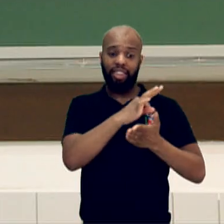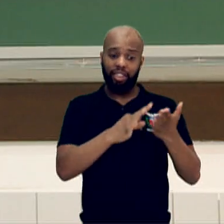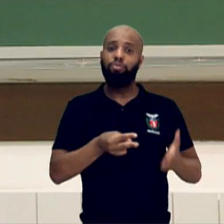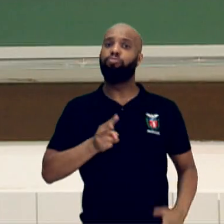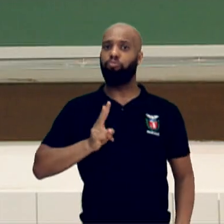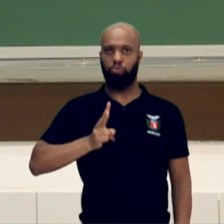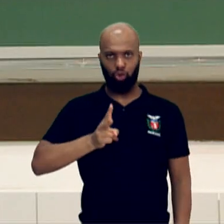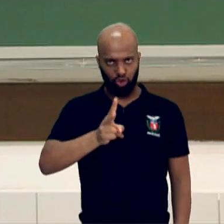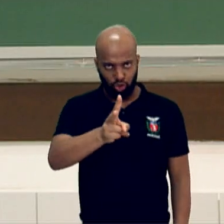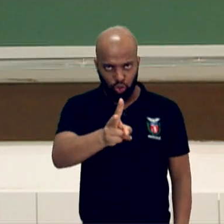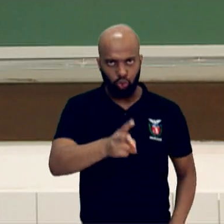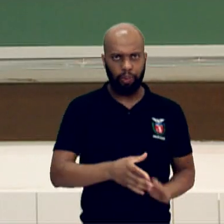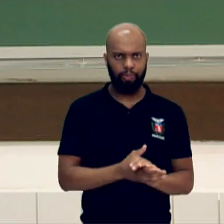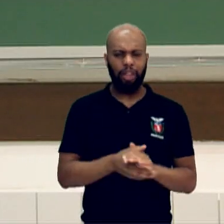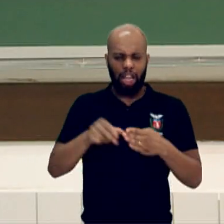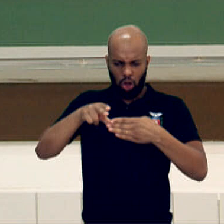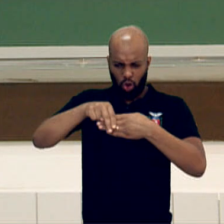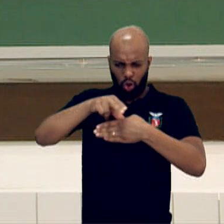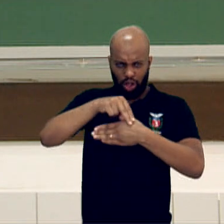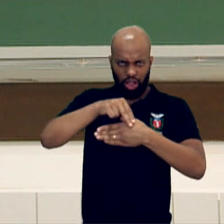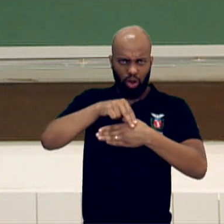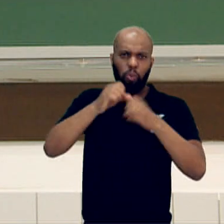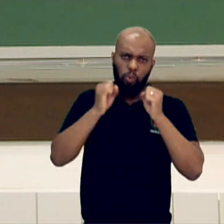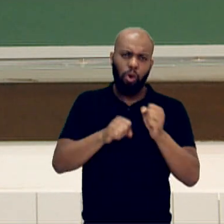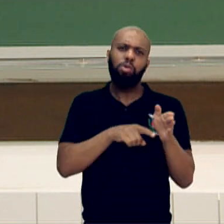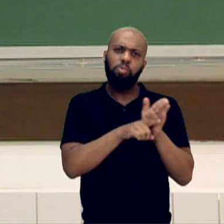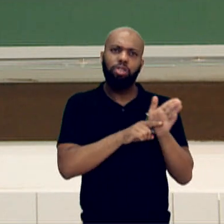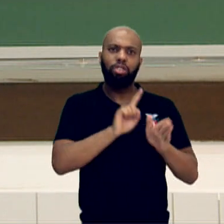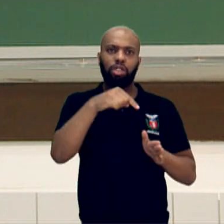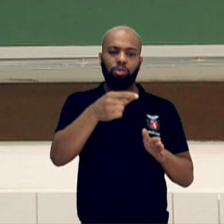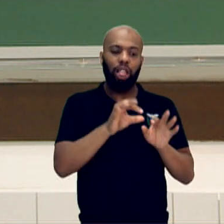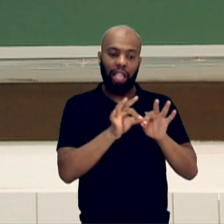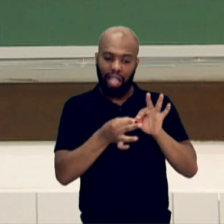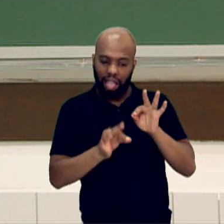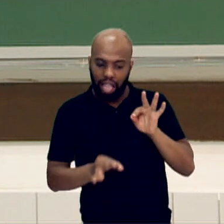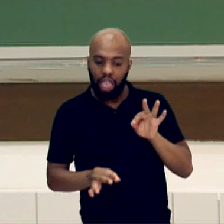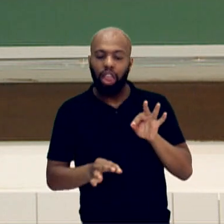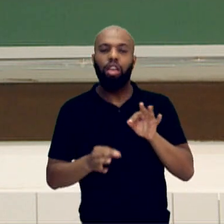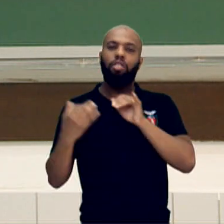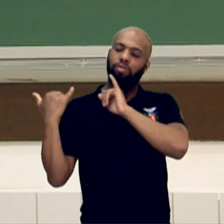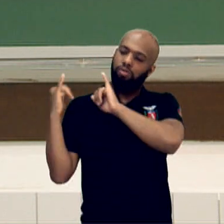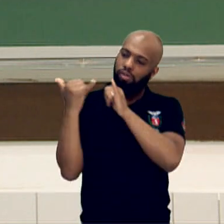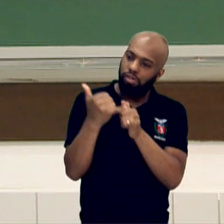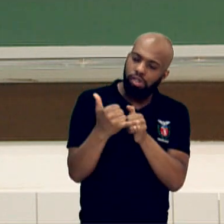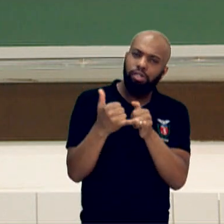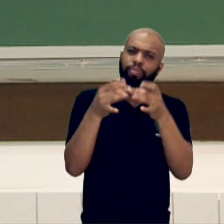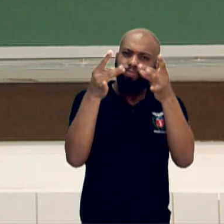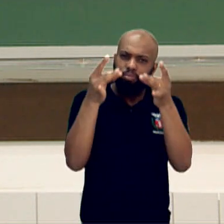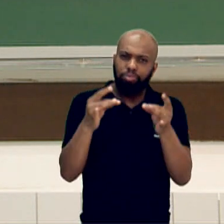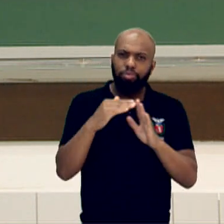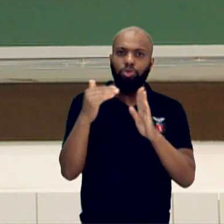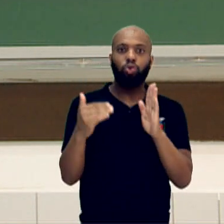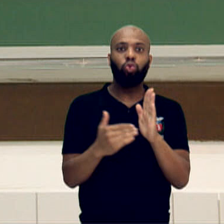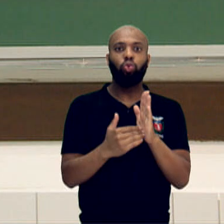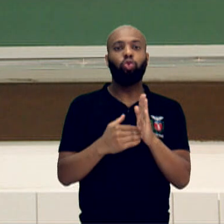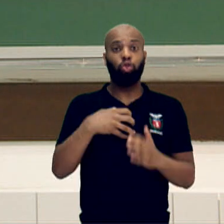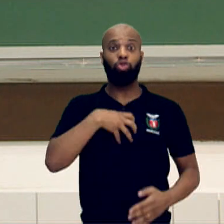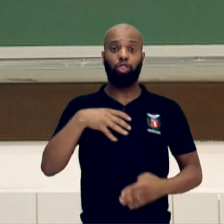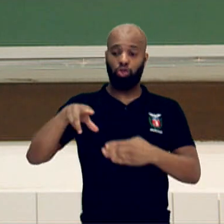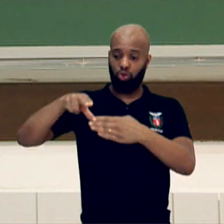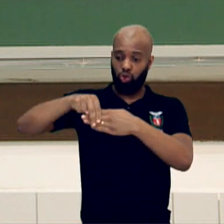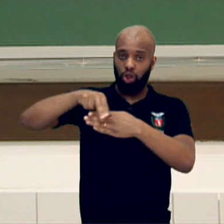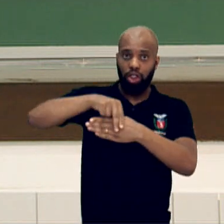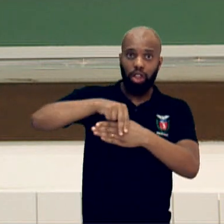cordel, vocês podem pesquisar depois, ele é bem extenso, ele conta toda a lenda que eu contei para vocês em forma de cordel,